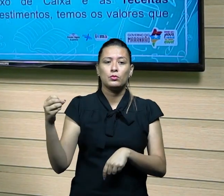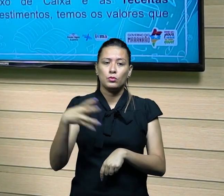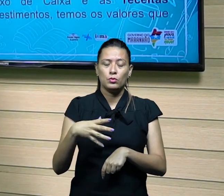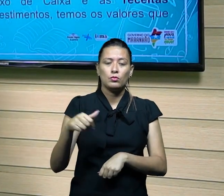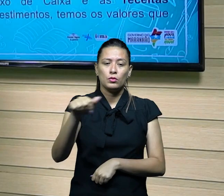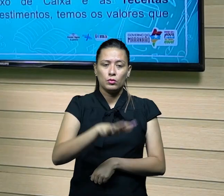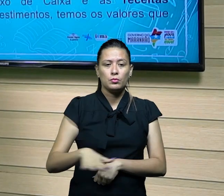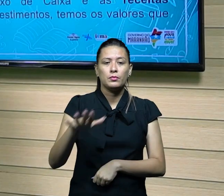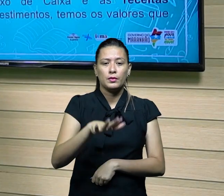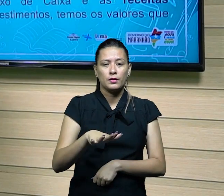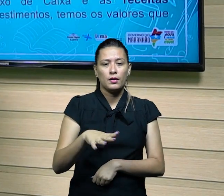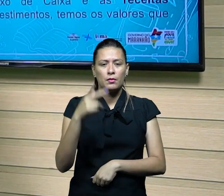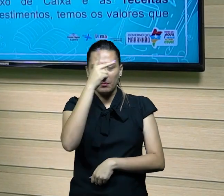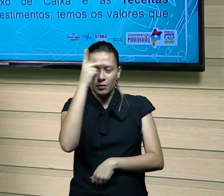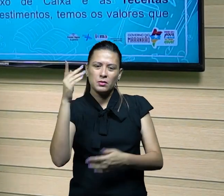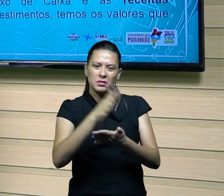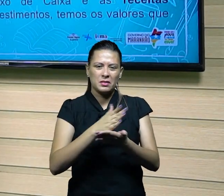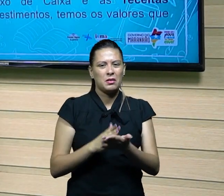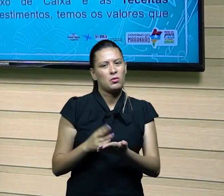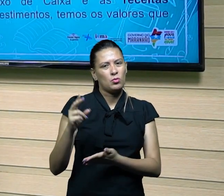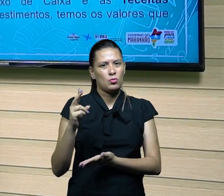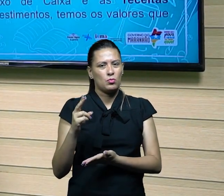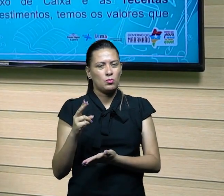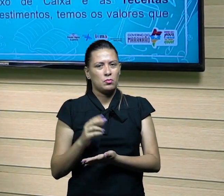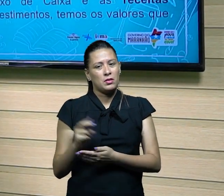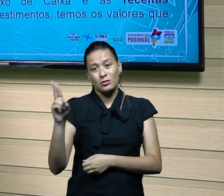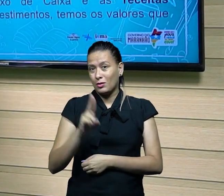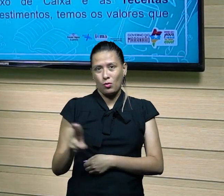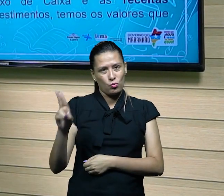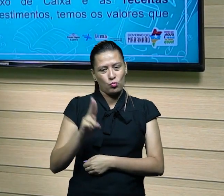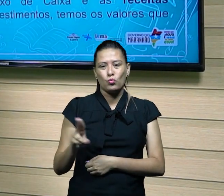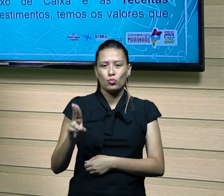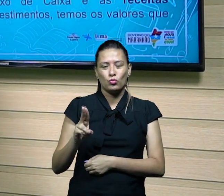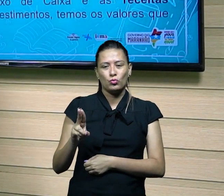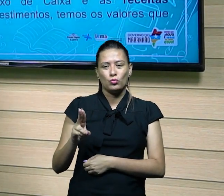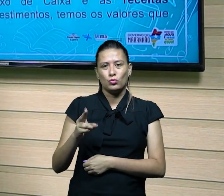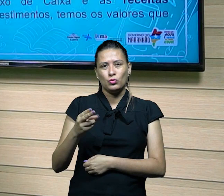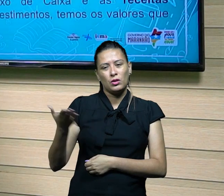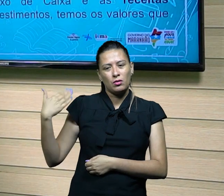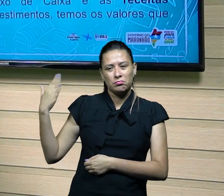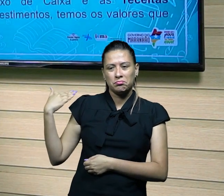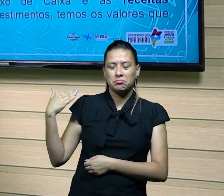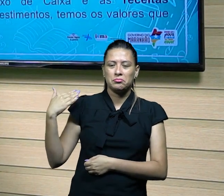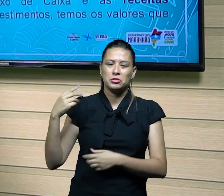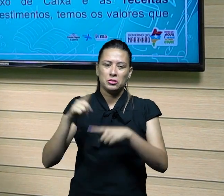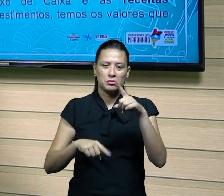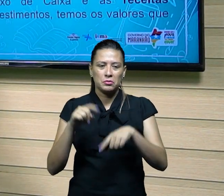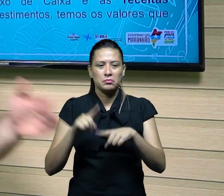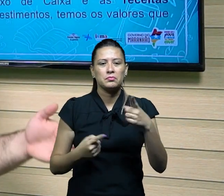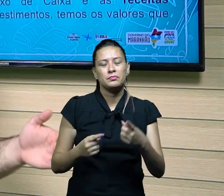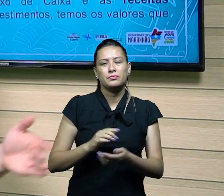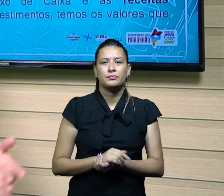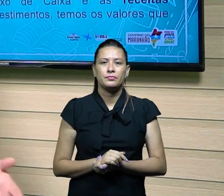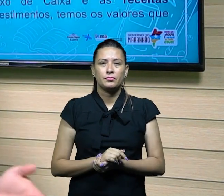novos celulares no mercado. Então o que acontece na maioria das pessoas, pessoal, a maioria dos clientes, dos consumidores? Eles acabam deixando de utilizar aquele produto que é